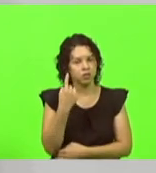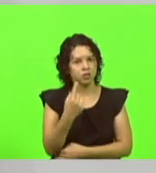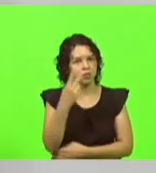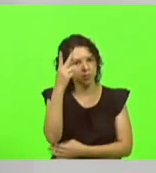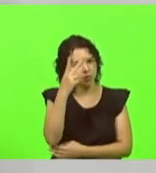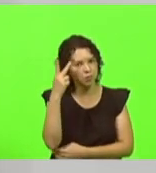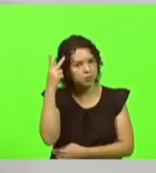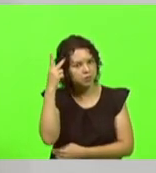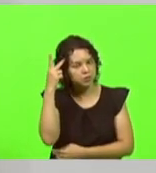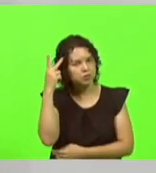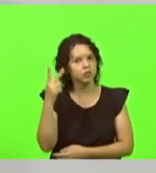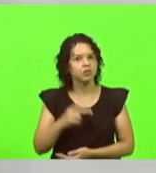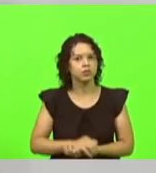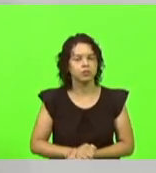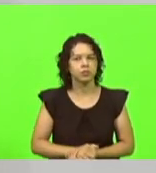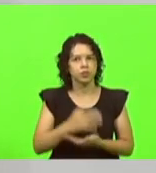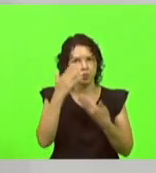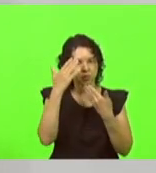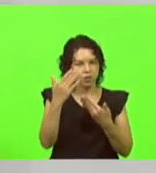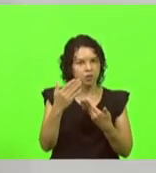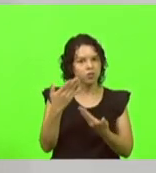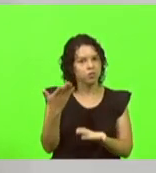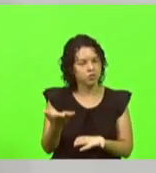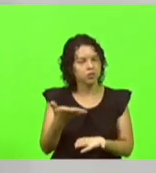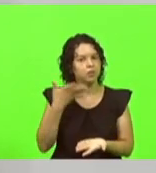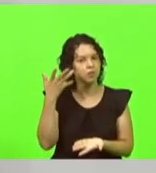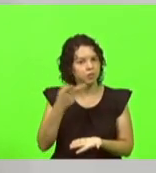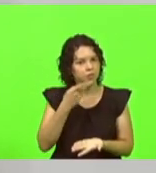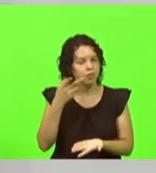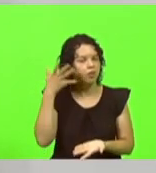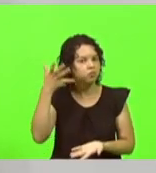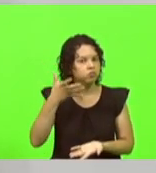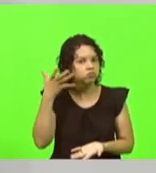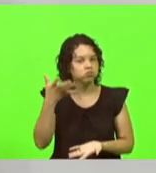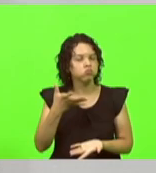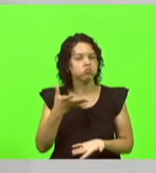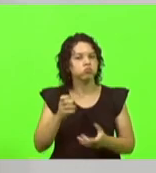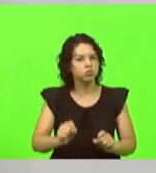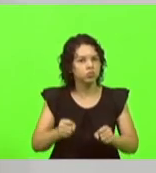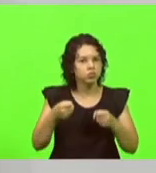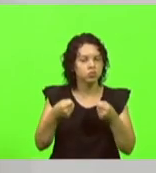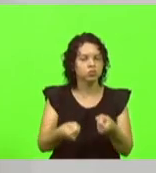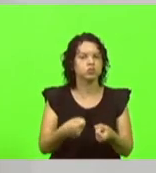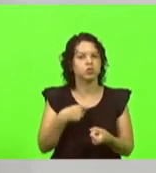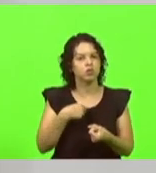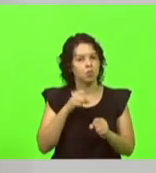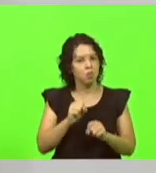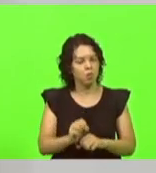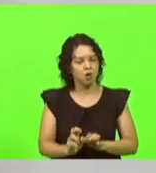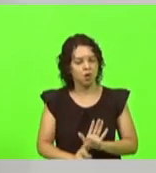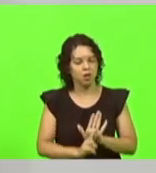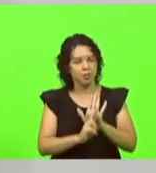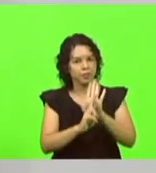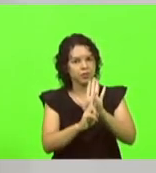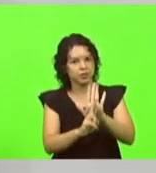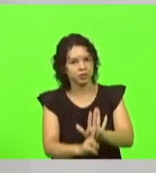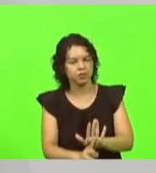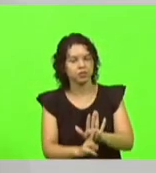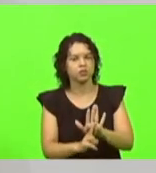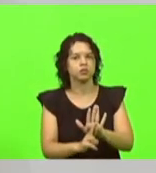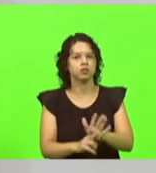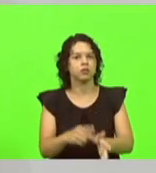Obrigado pelas tuas palavras. Vou fazer tudo para que eu possa representar o